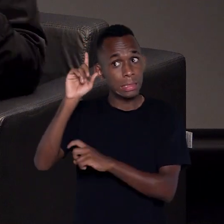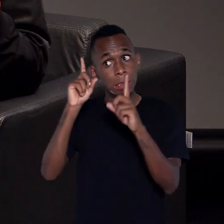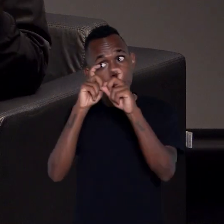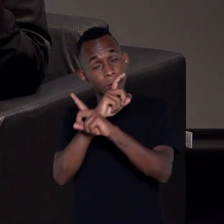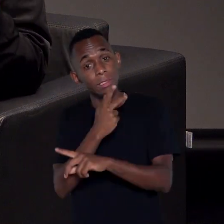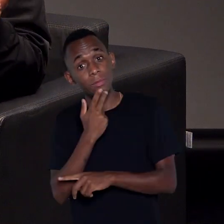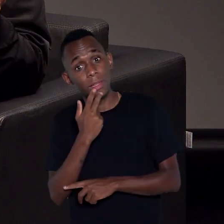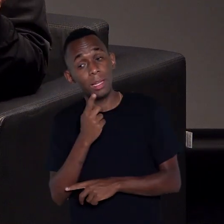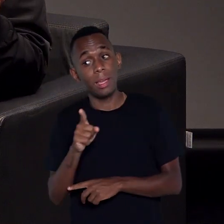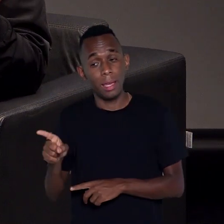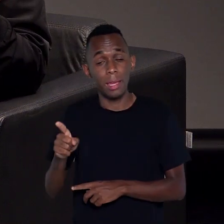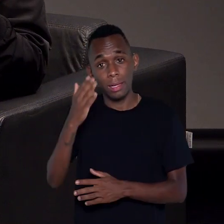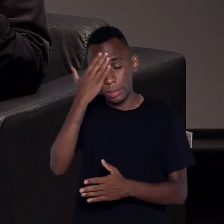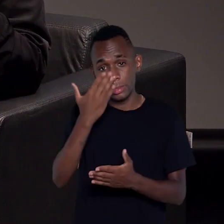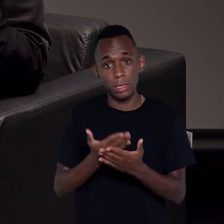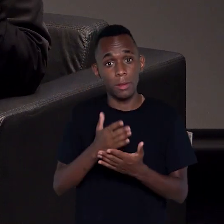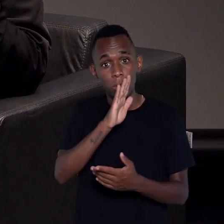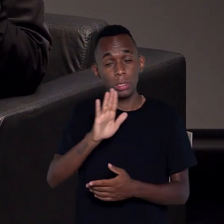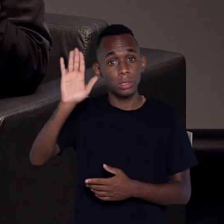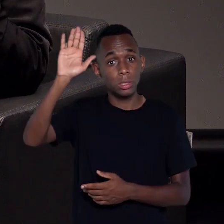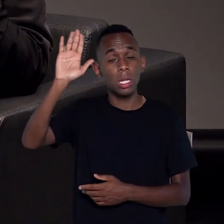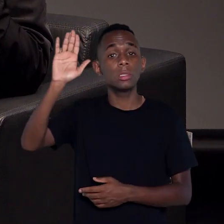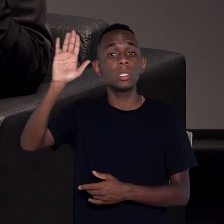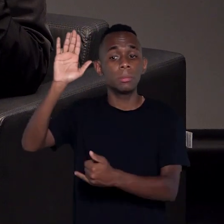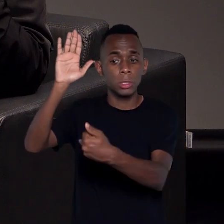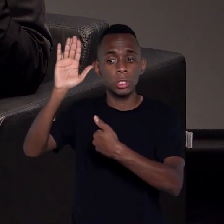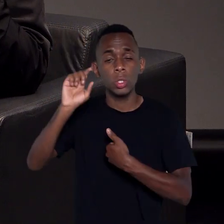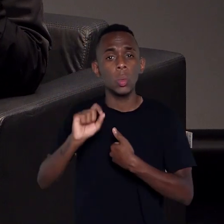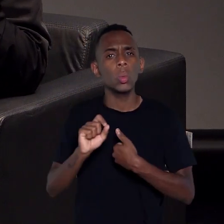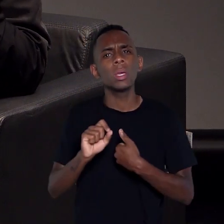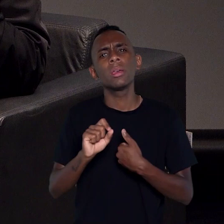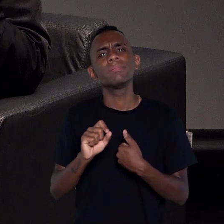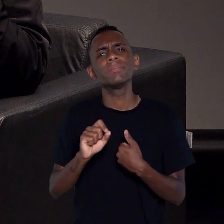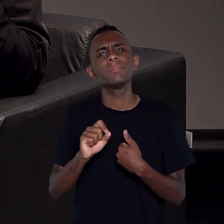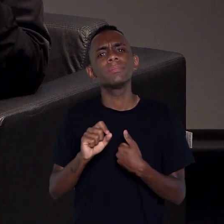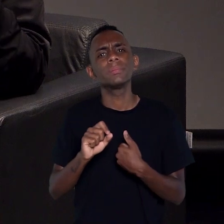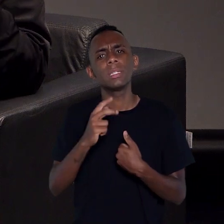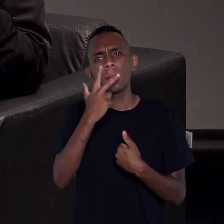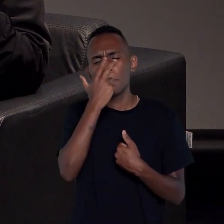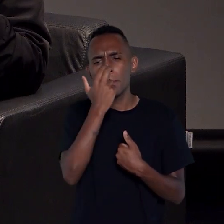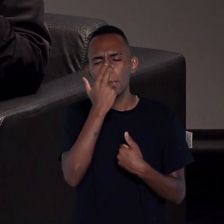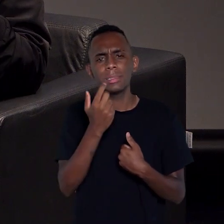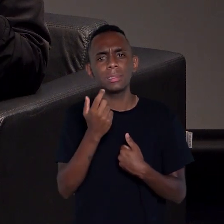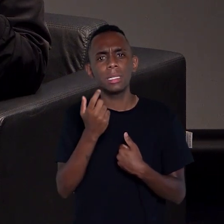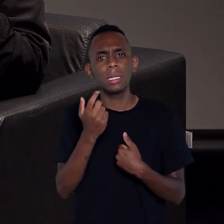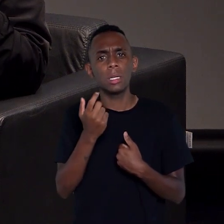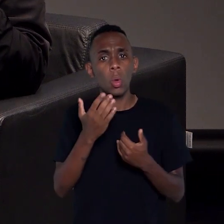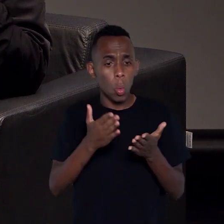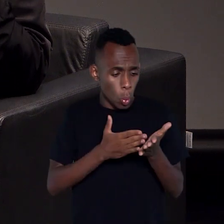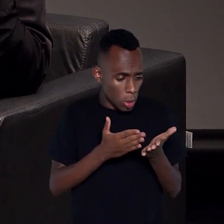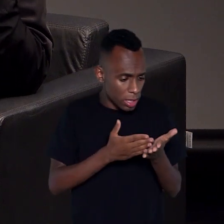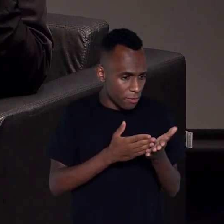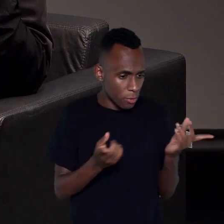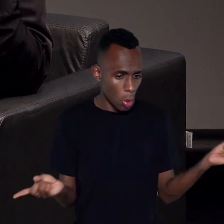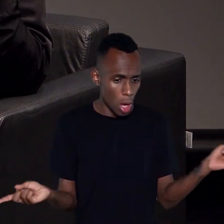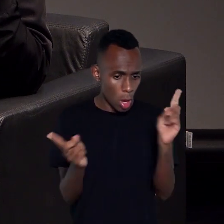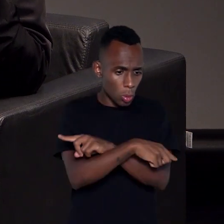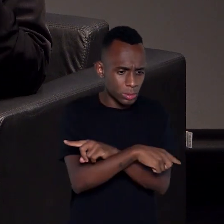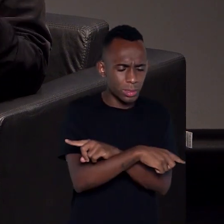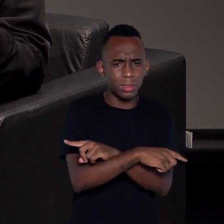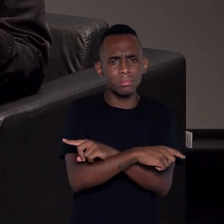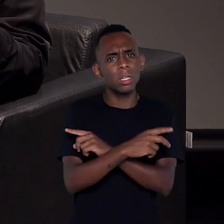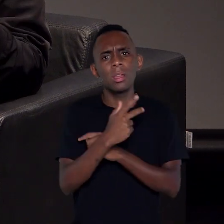desses... Ela fazia a defesa de um candidato e ela dizia assim: eu vi, aquela história fala justamente o contrário. Ela não fala